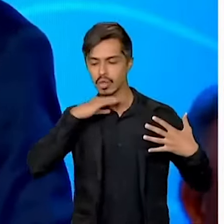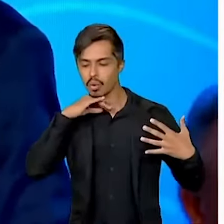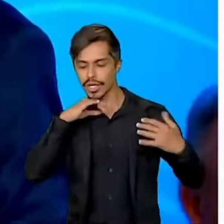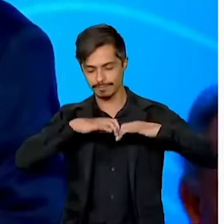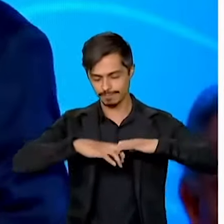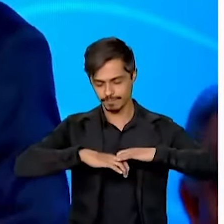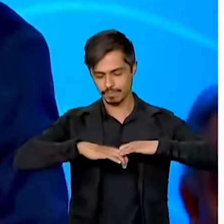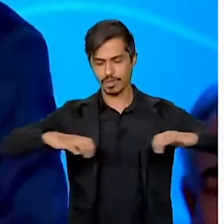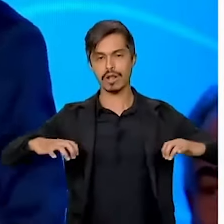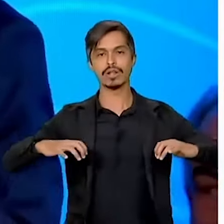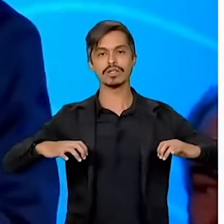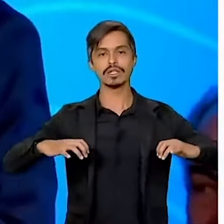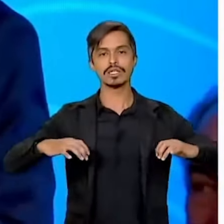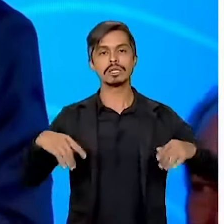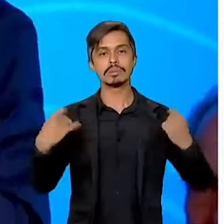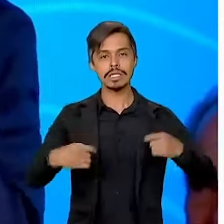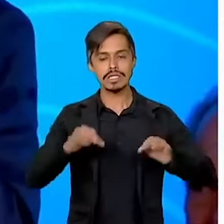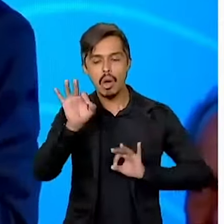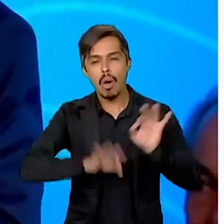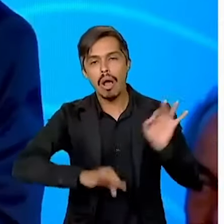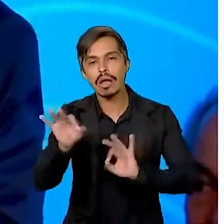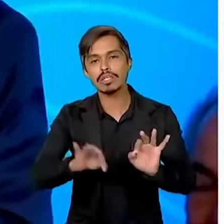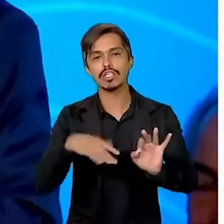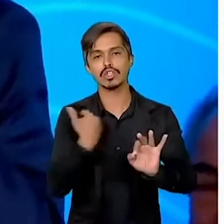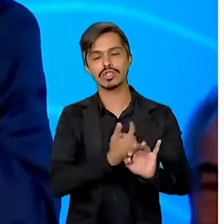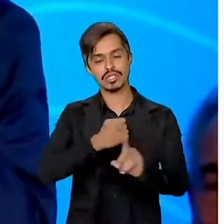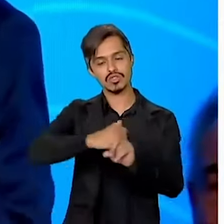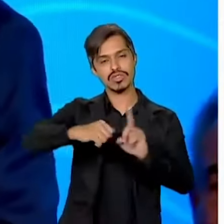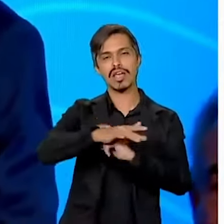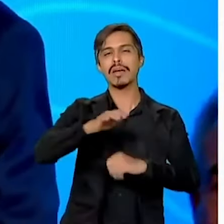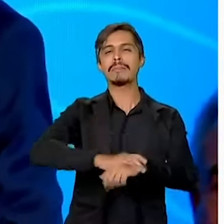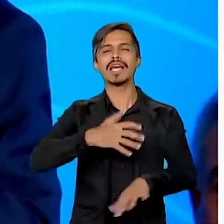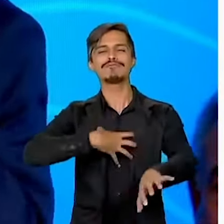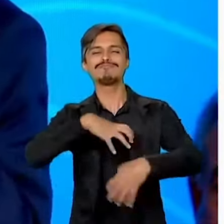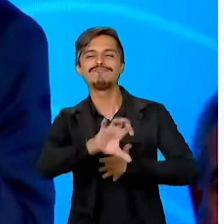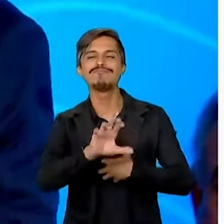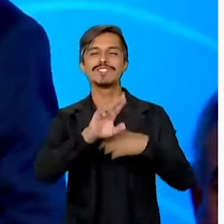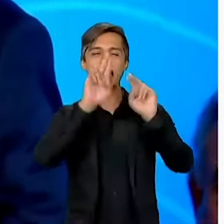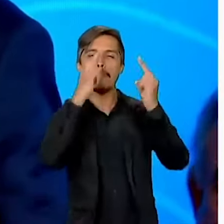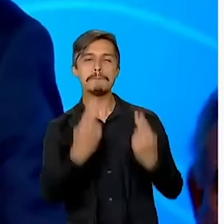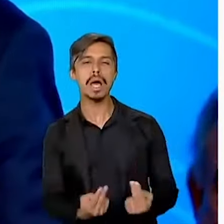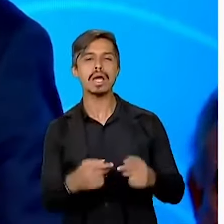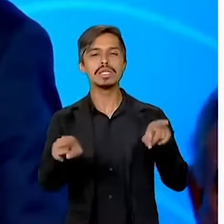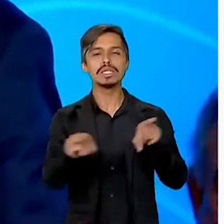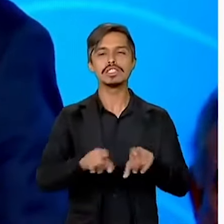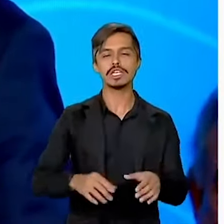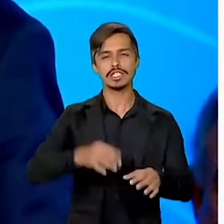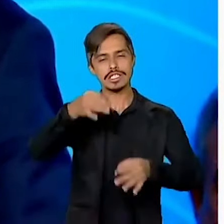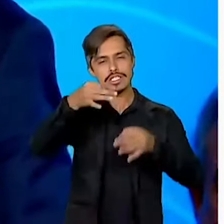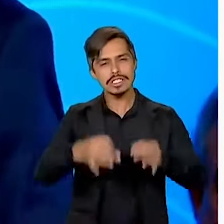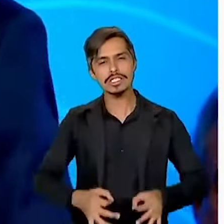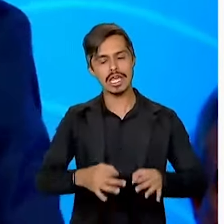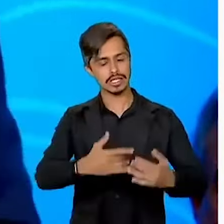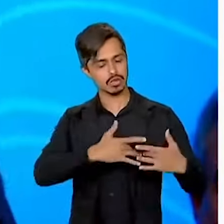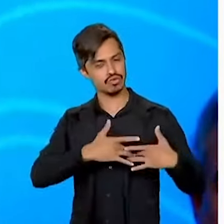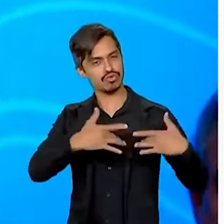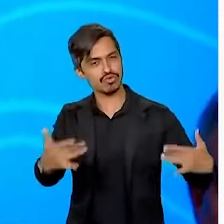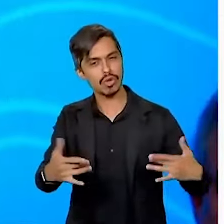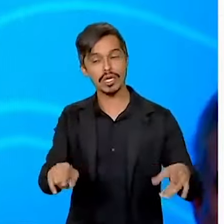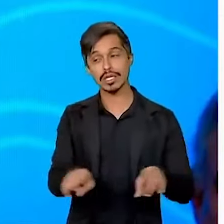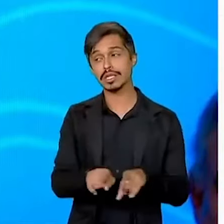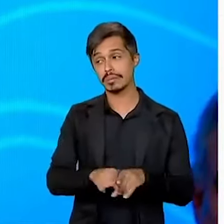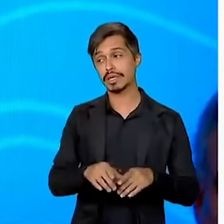que a gente possa construir uma sociedade mais humana, mais fraterna, mais justa e, eu diria,